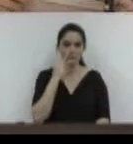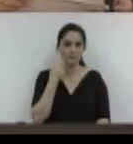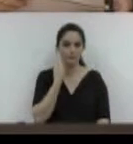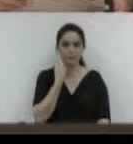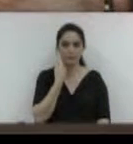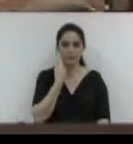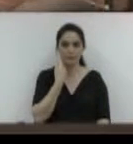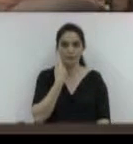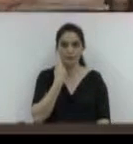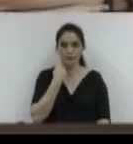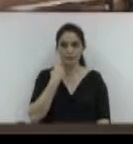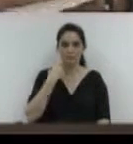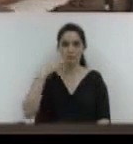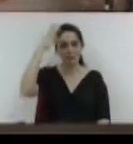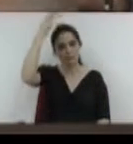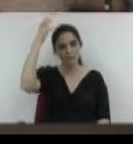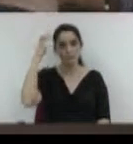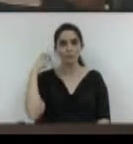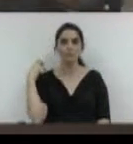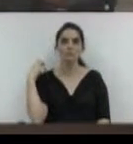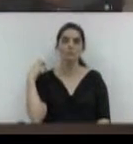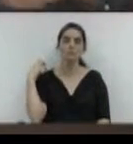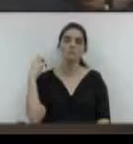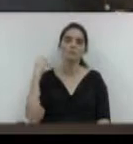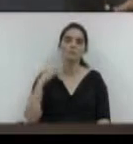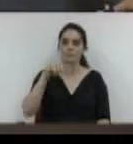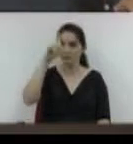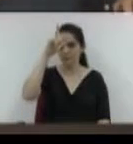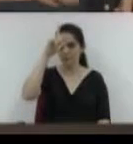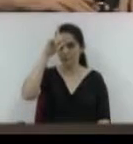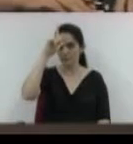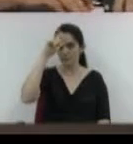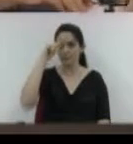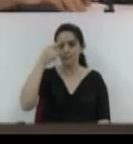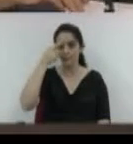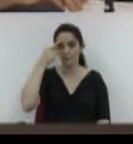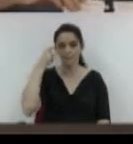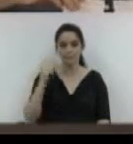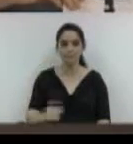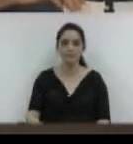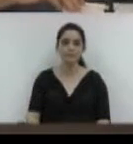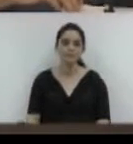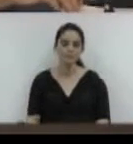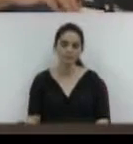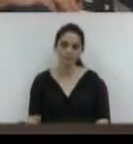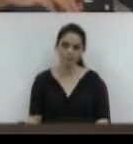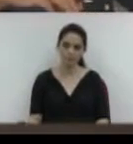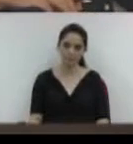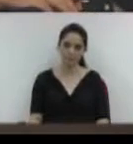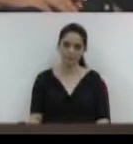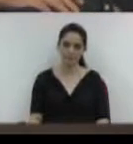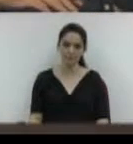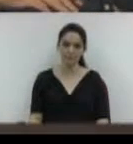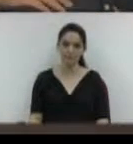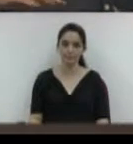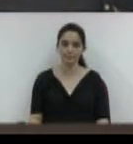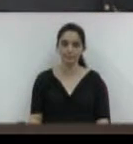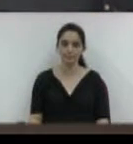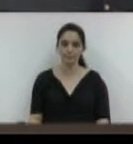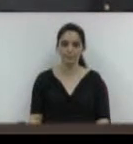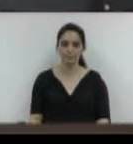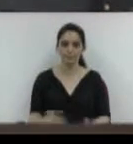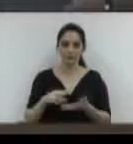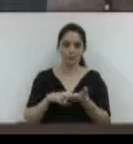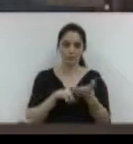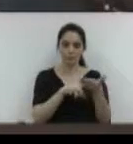Sidney Pascotto, Lubogo e José Eduardo Monteiro Júnior. Projeto de resolução número 48 é recebido pela mesa